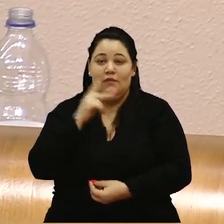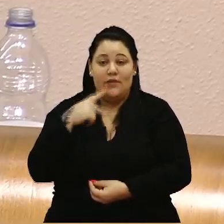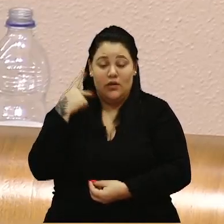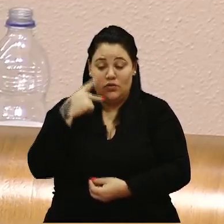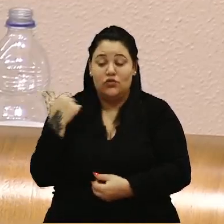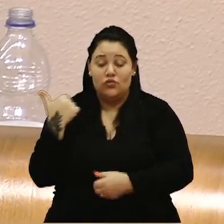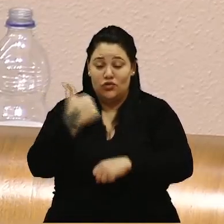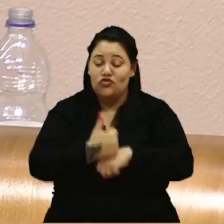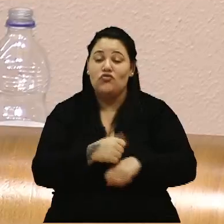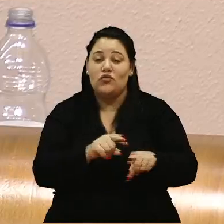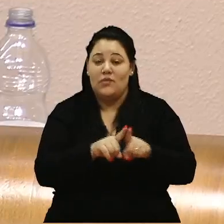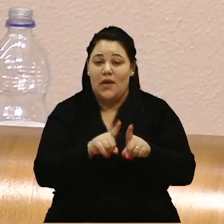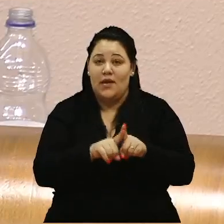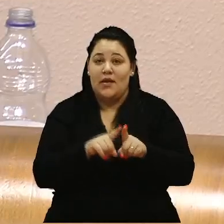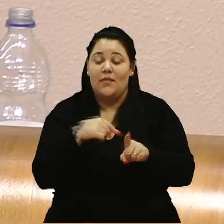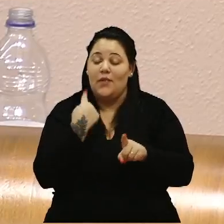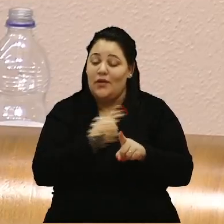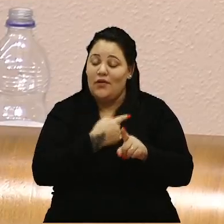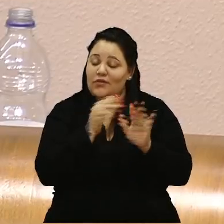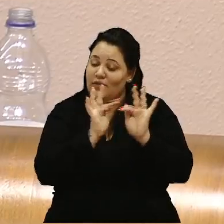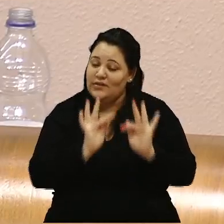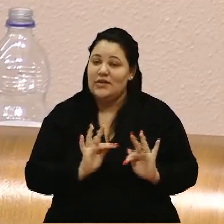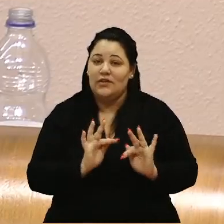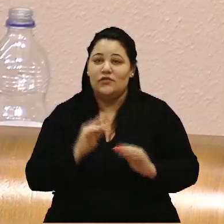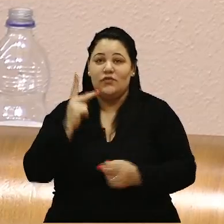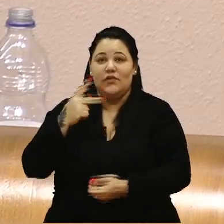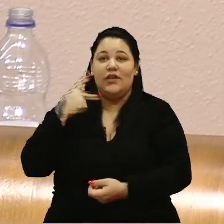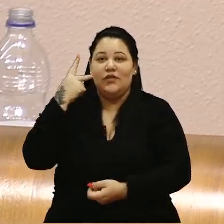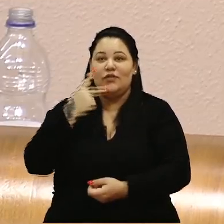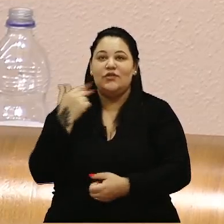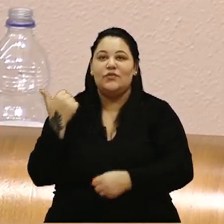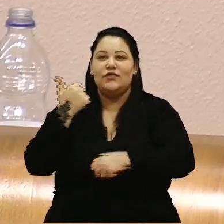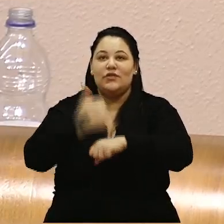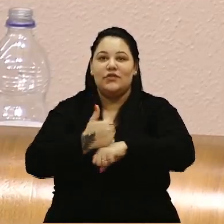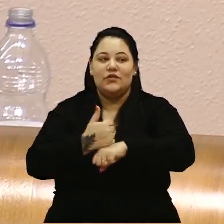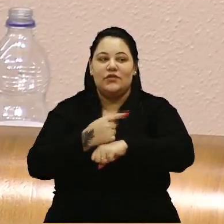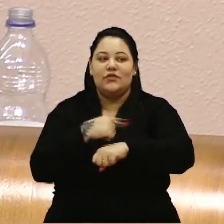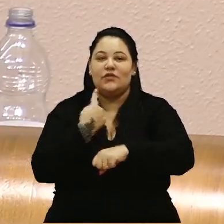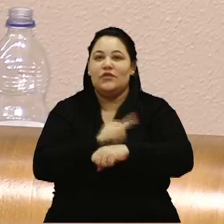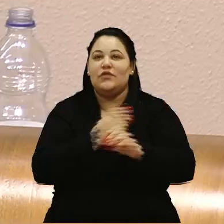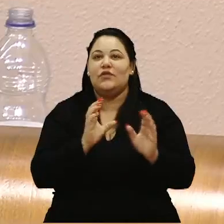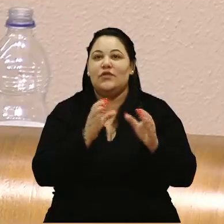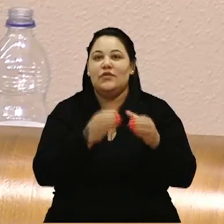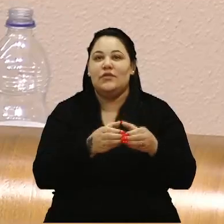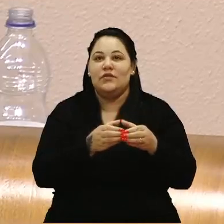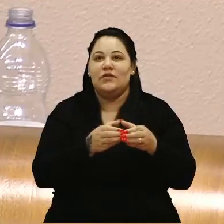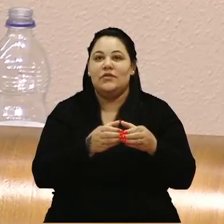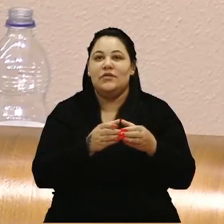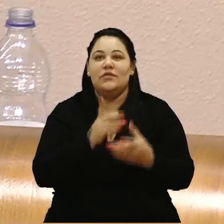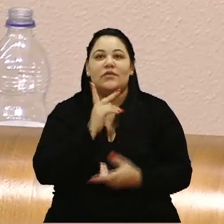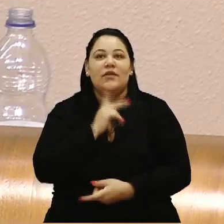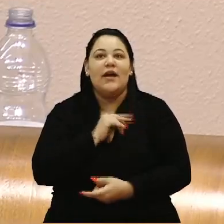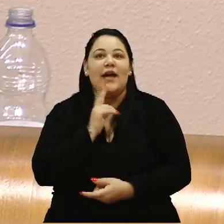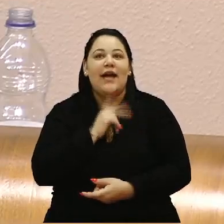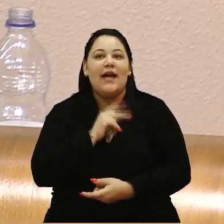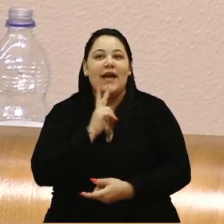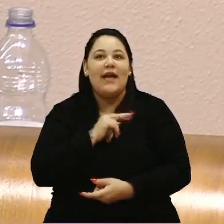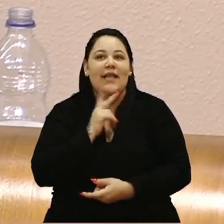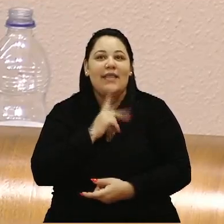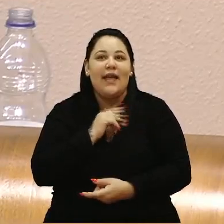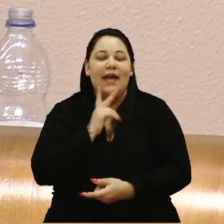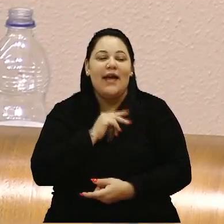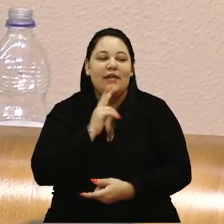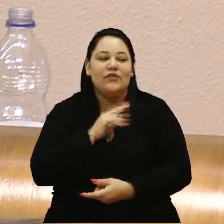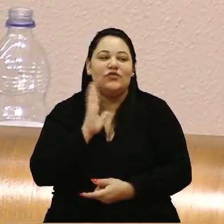suplentes, né? E para nossa felicidade, o vereador suplente da nossa federação é o vereador Renato Oliveira, que é um dos mais antigos